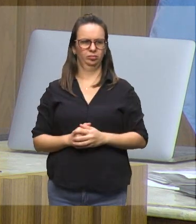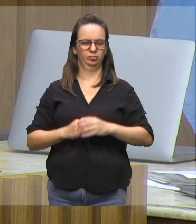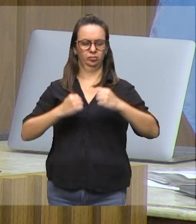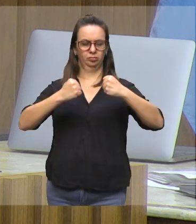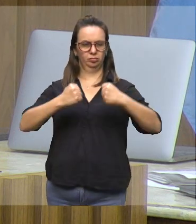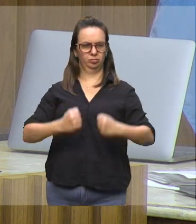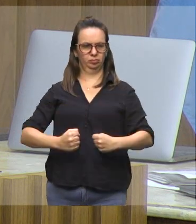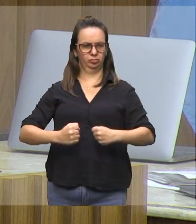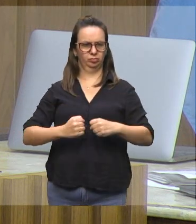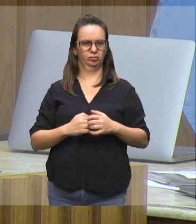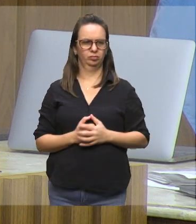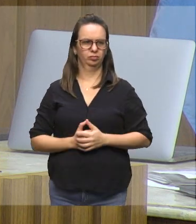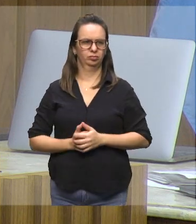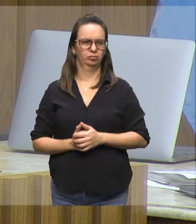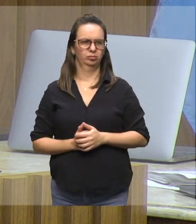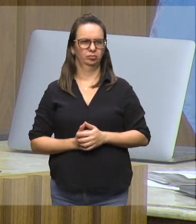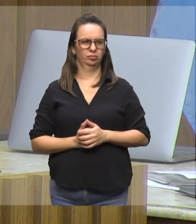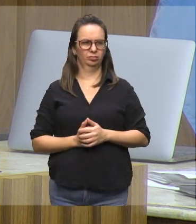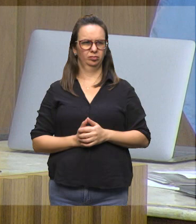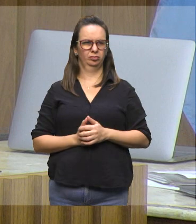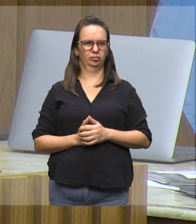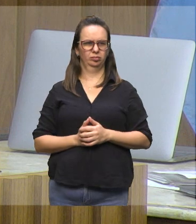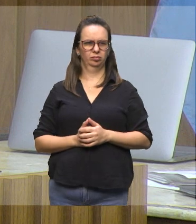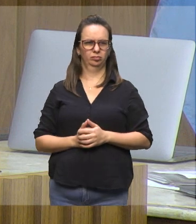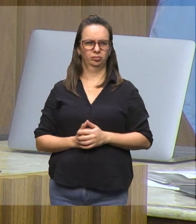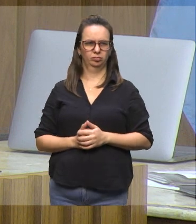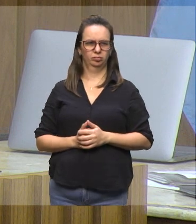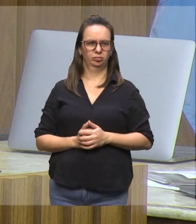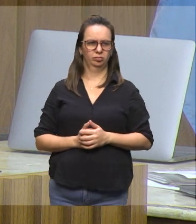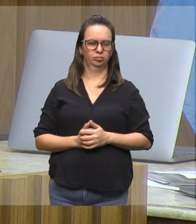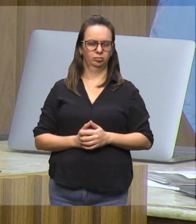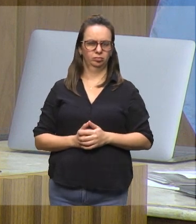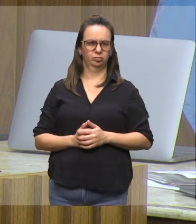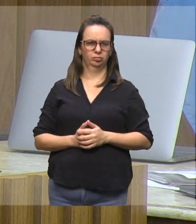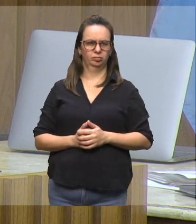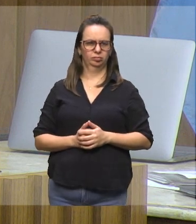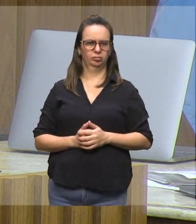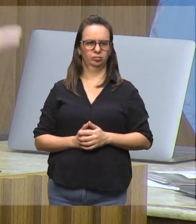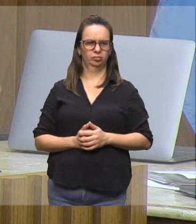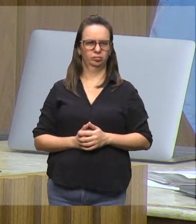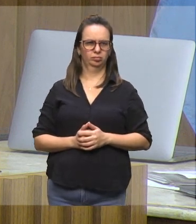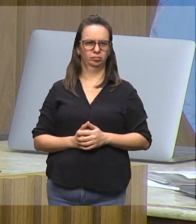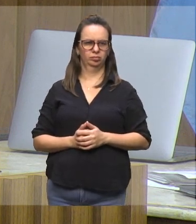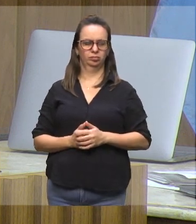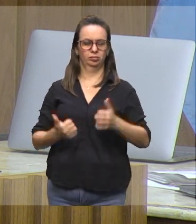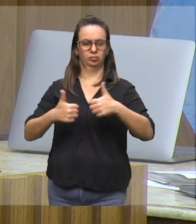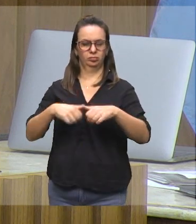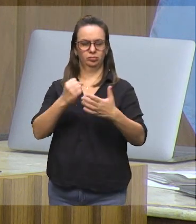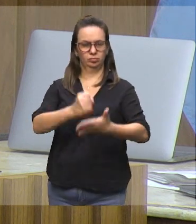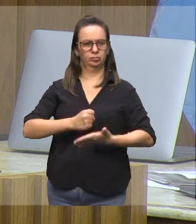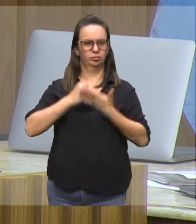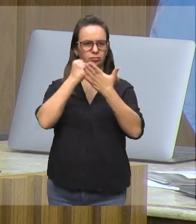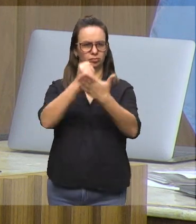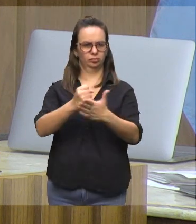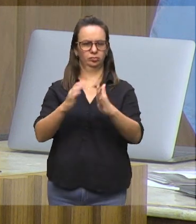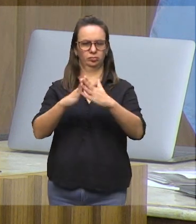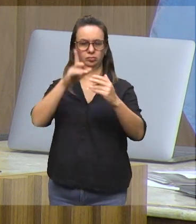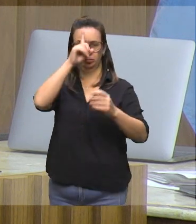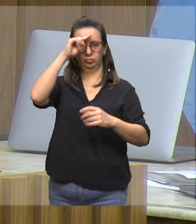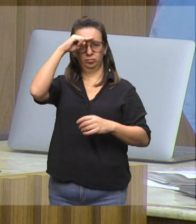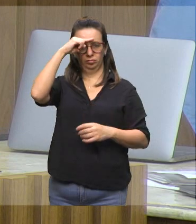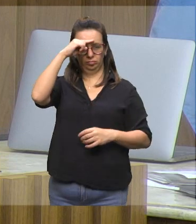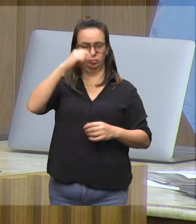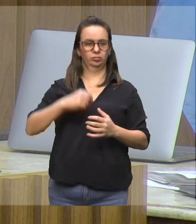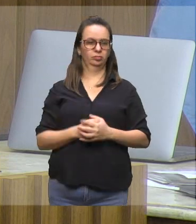Edinho, juntos lutar pelo Hospital Regional de Assis, que atende todos os nossos municípios. E é importante que todos os